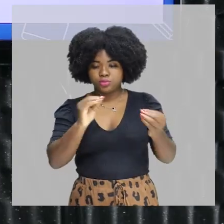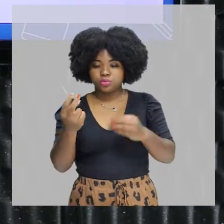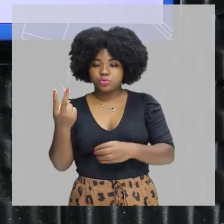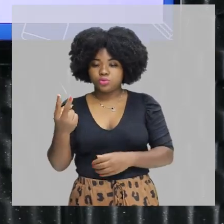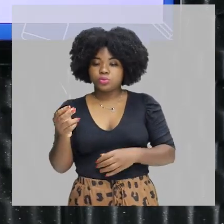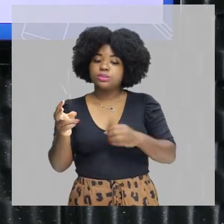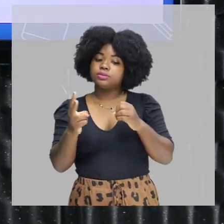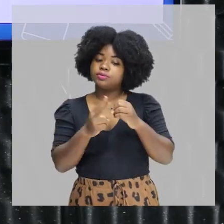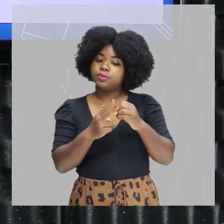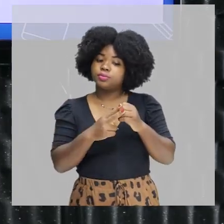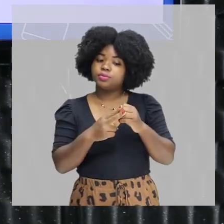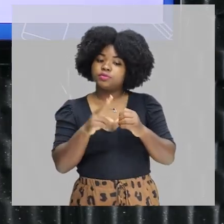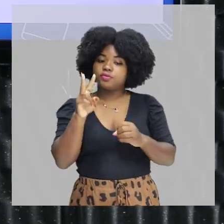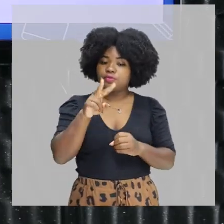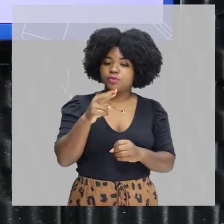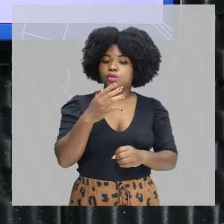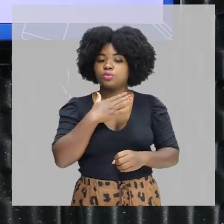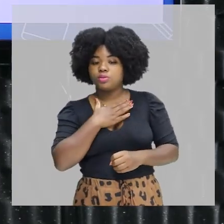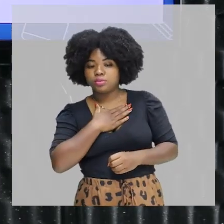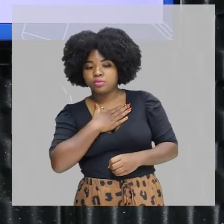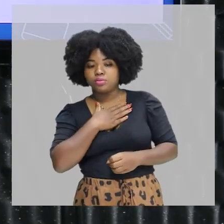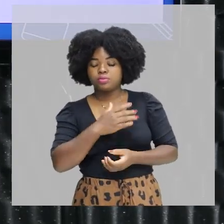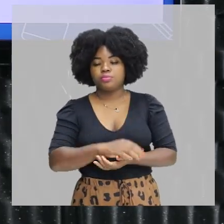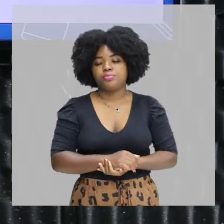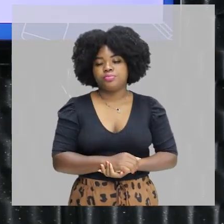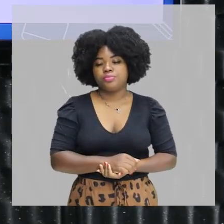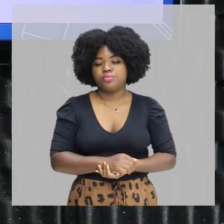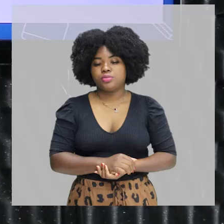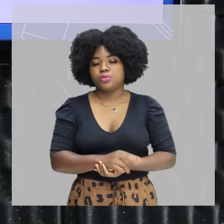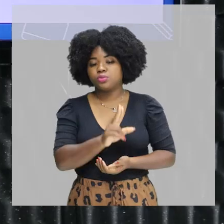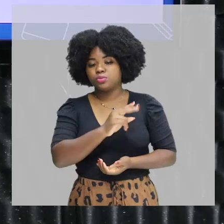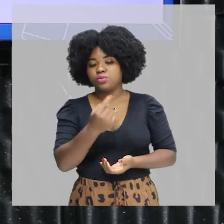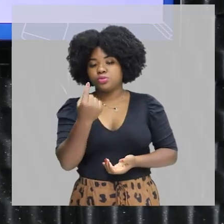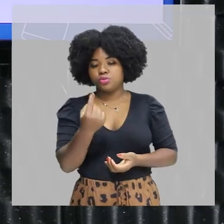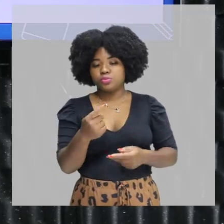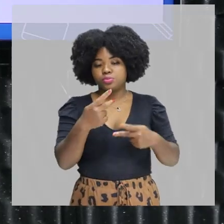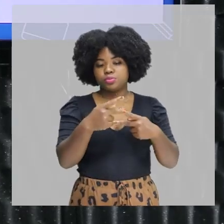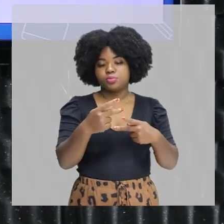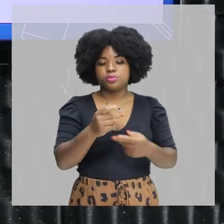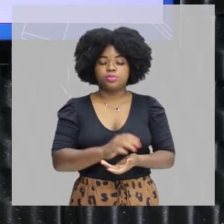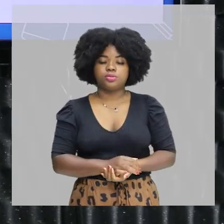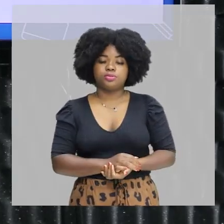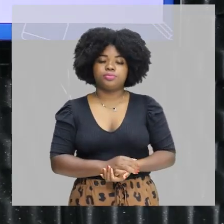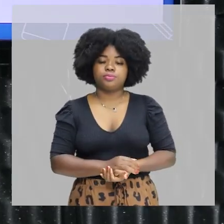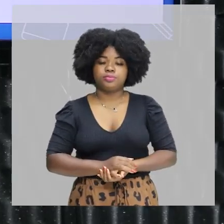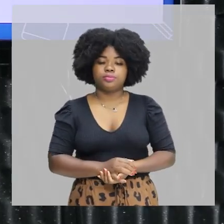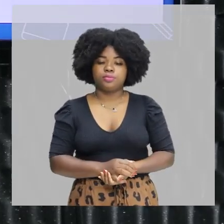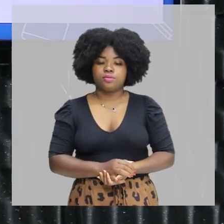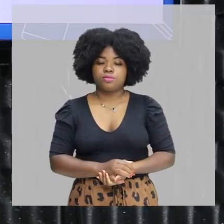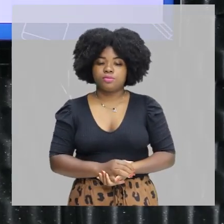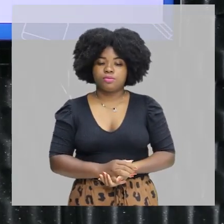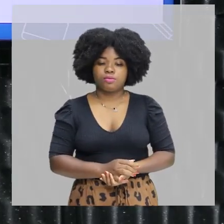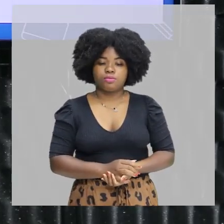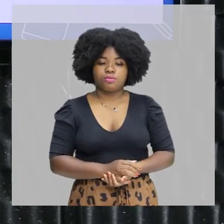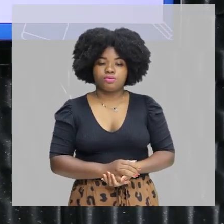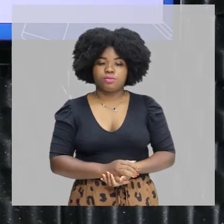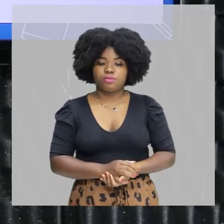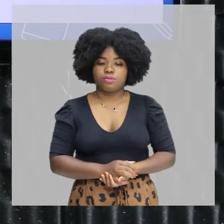dois verbos, né? Com o uso de uma preposição só, que é o que a questão pede.